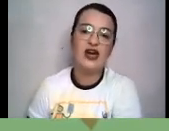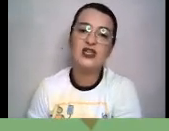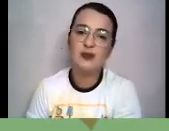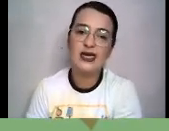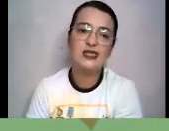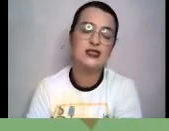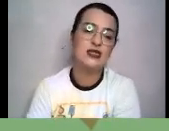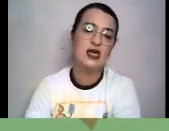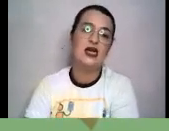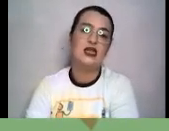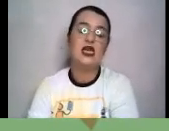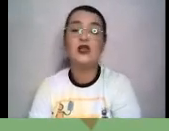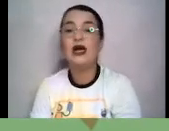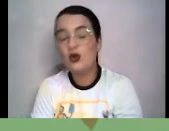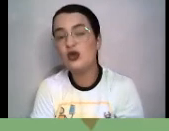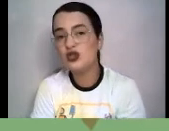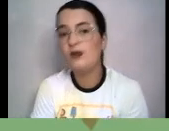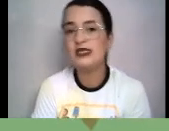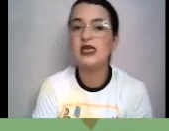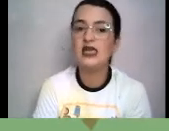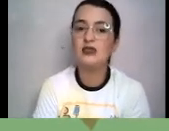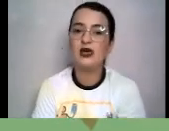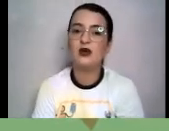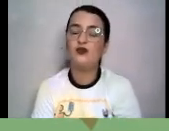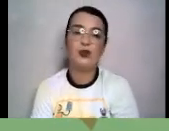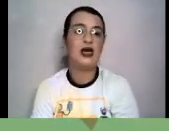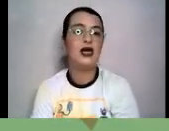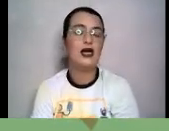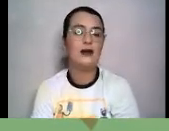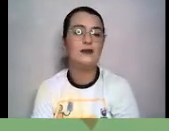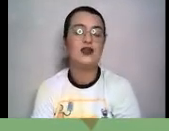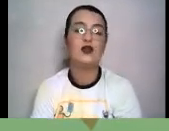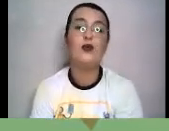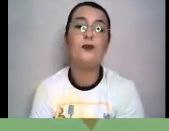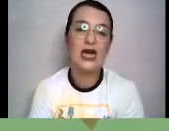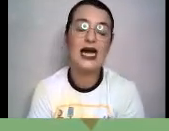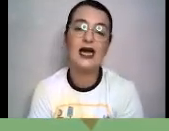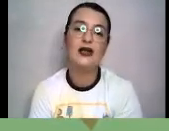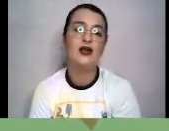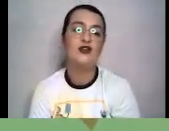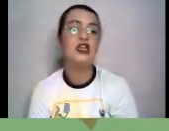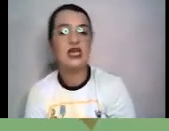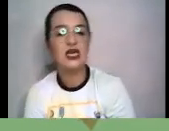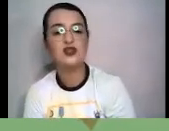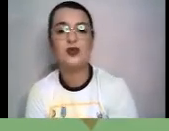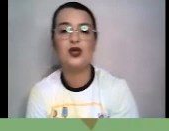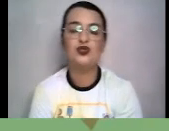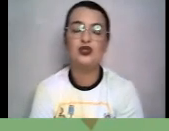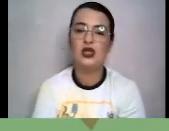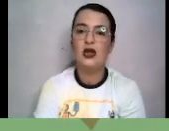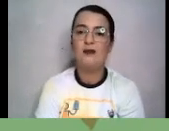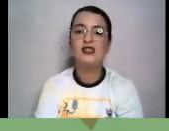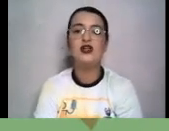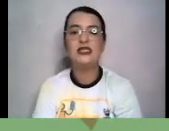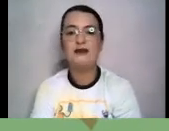em vários países tentam acordos comerciais para comprar, vender os seus